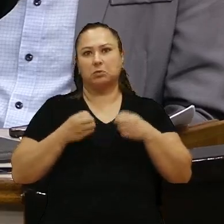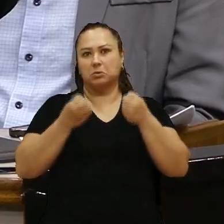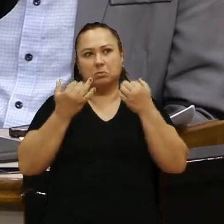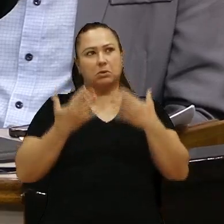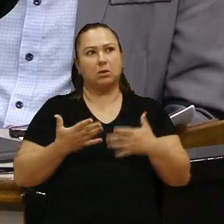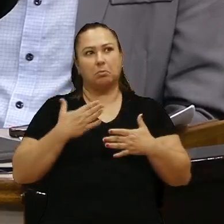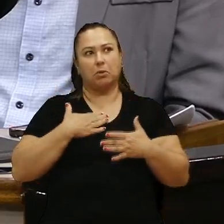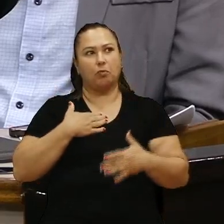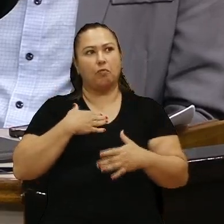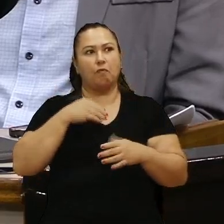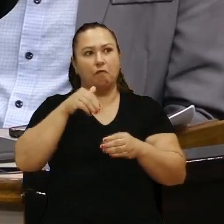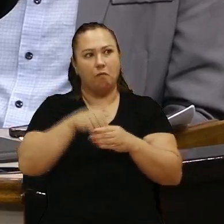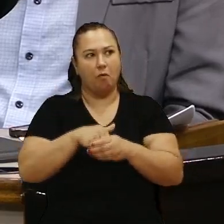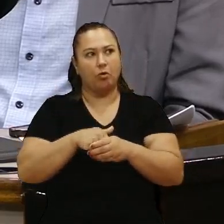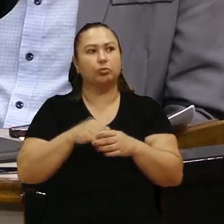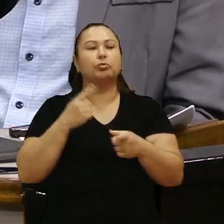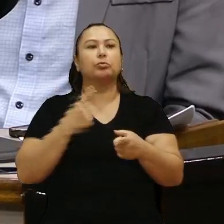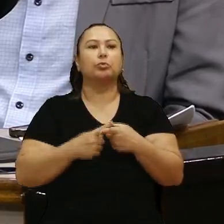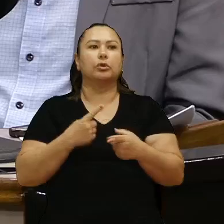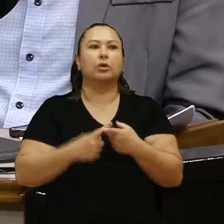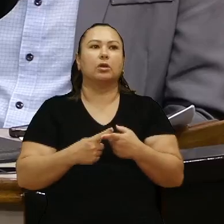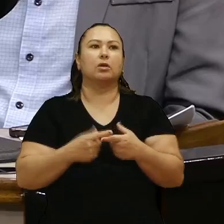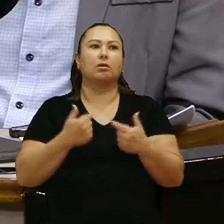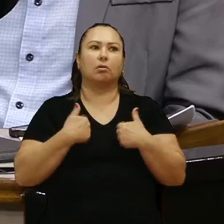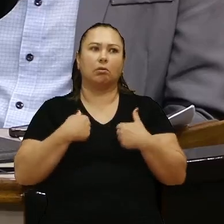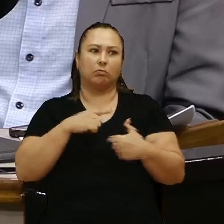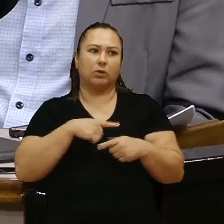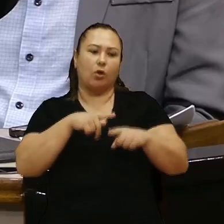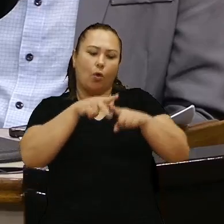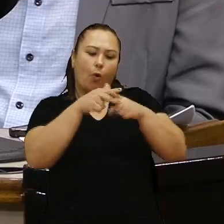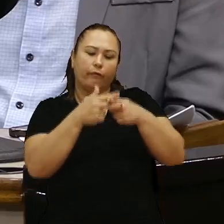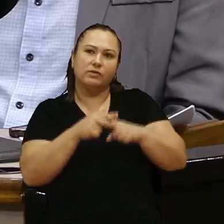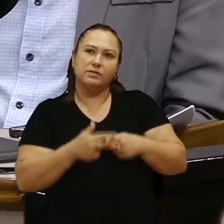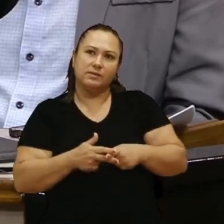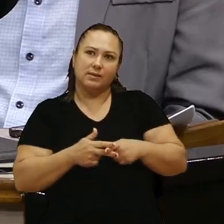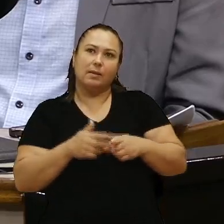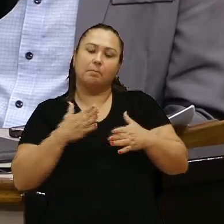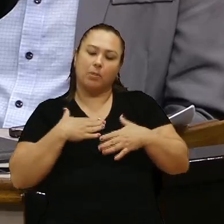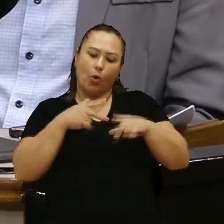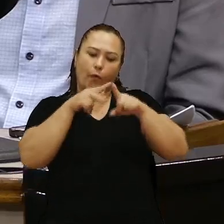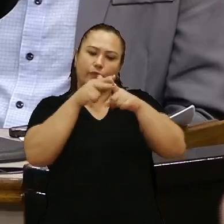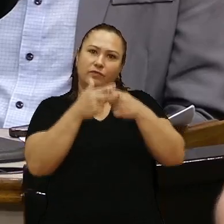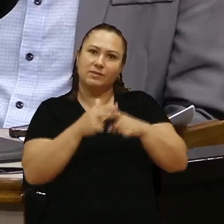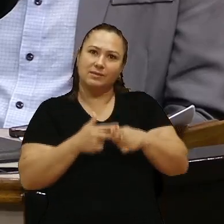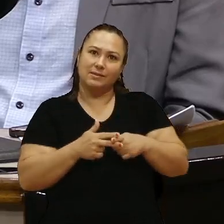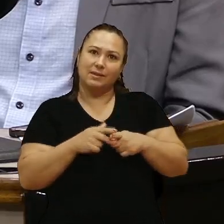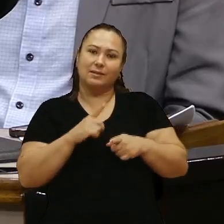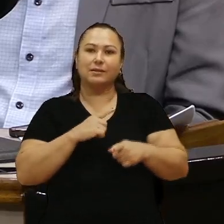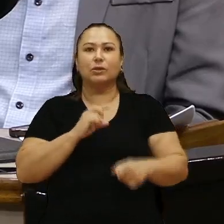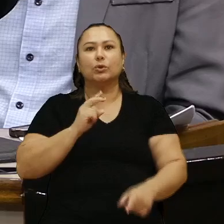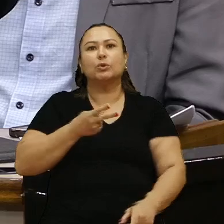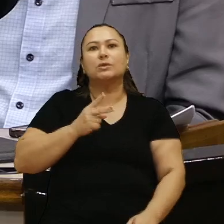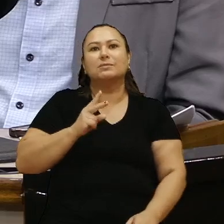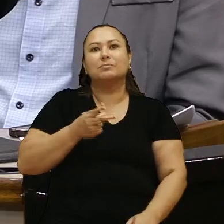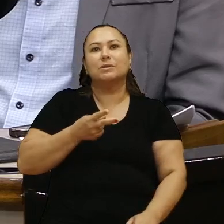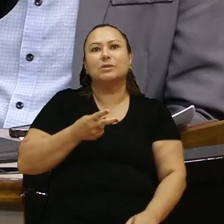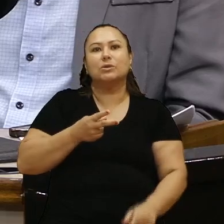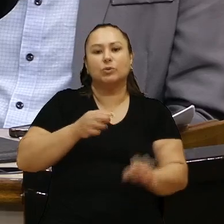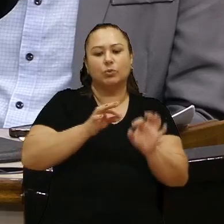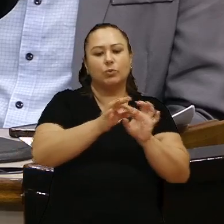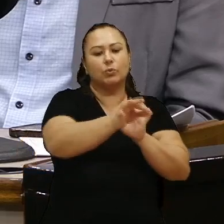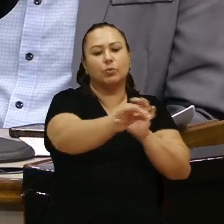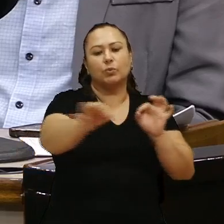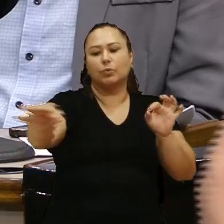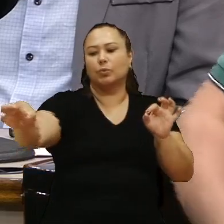voto, presidente, porque eu tenho uma oficina mecânica e a minha oficina mecânica tem 2.240 metros quadrados.